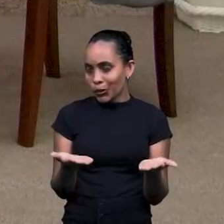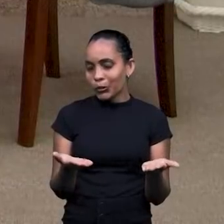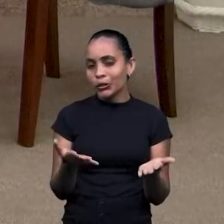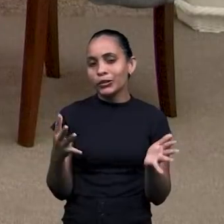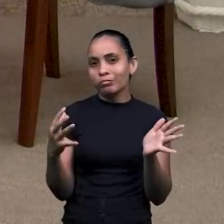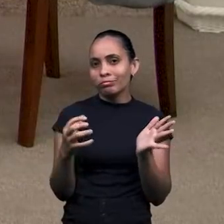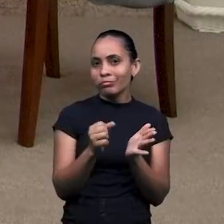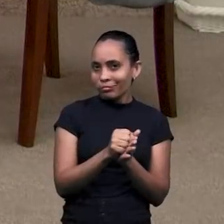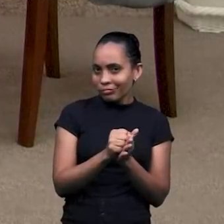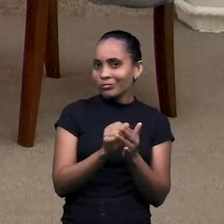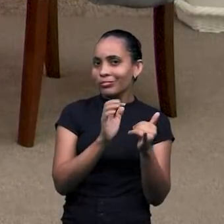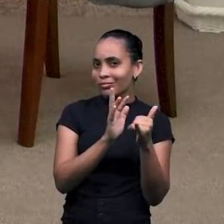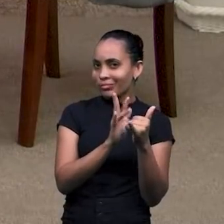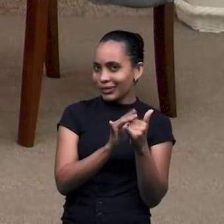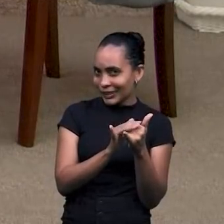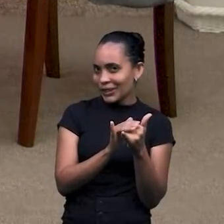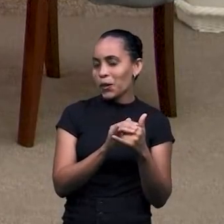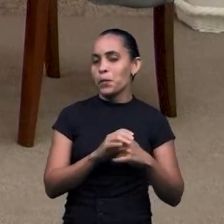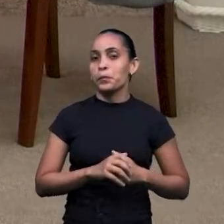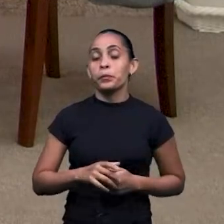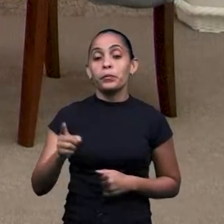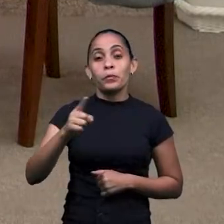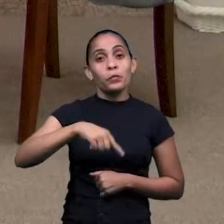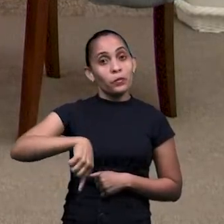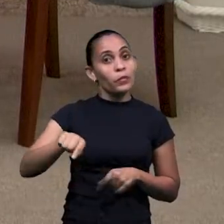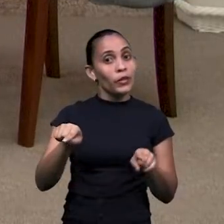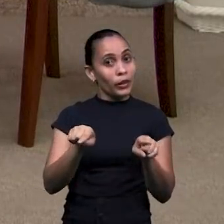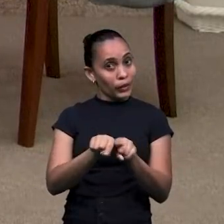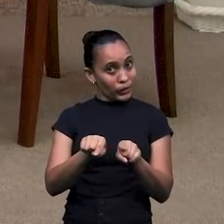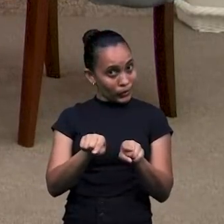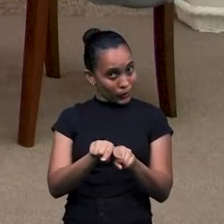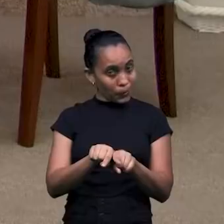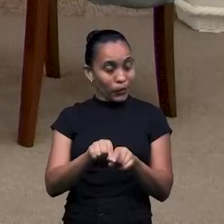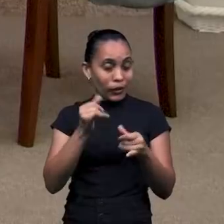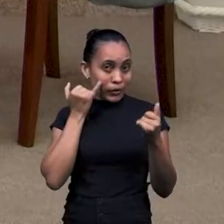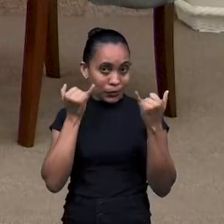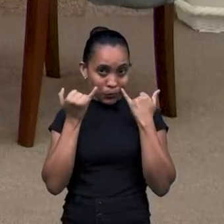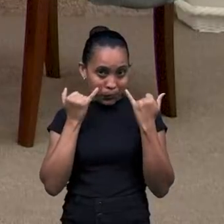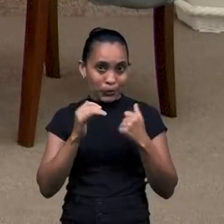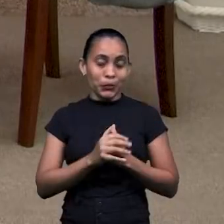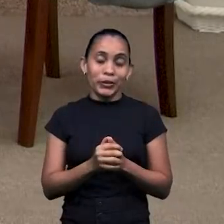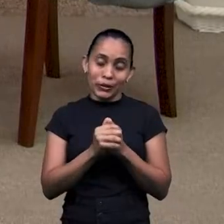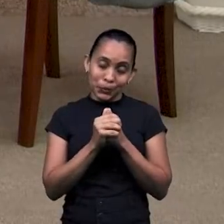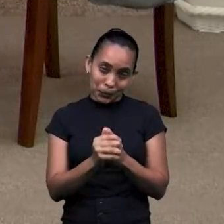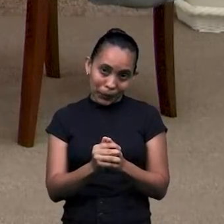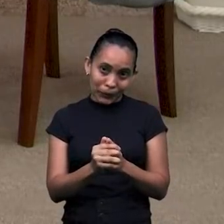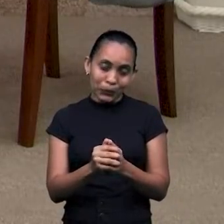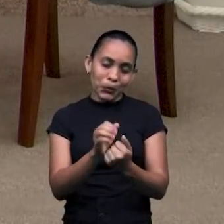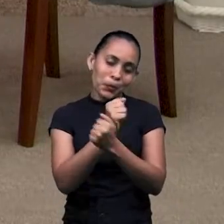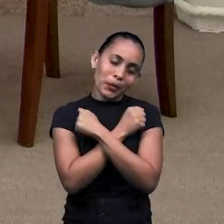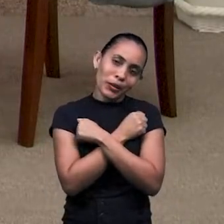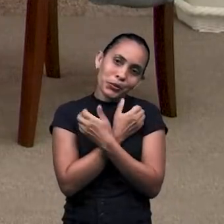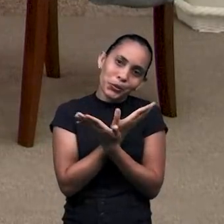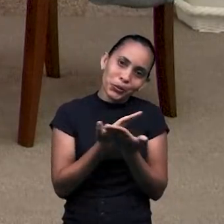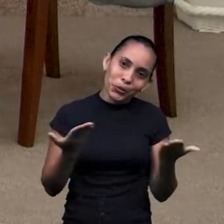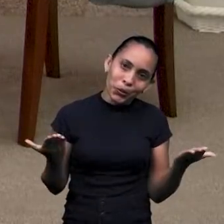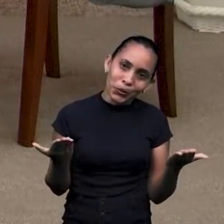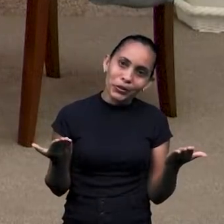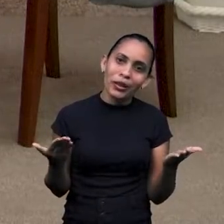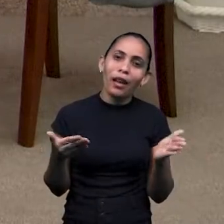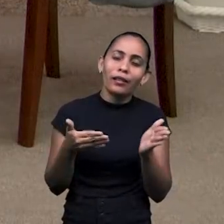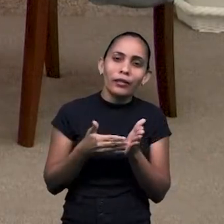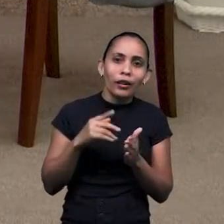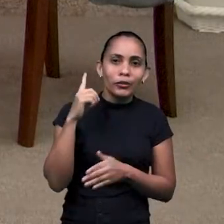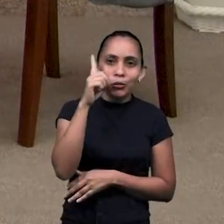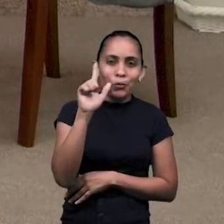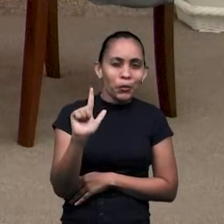hoje ou de se inscrever neste canal para que você receba também as notificações, amém? Um grande abraço a todos,